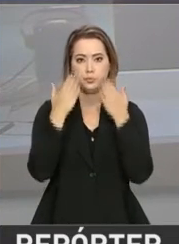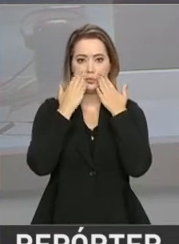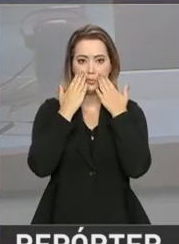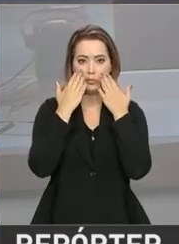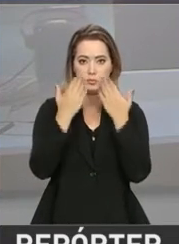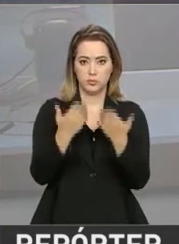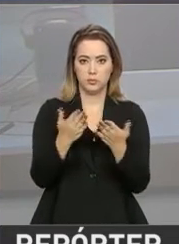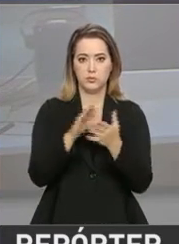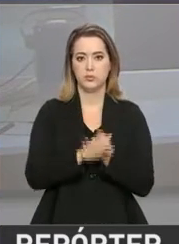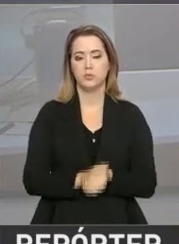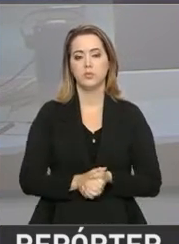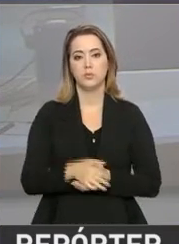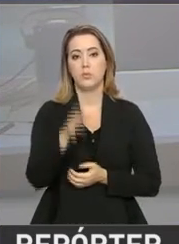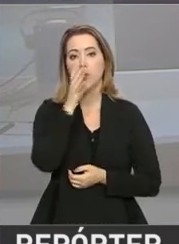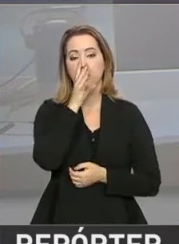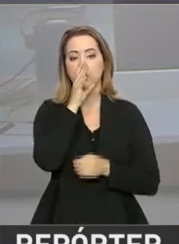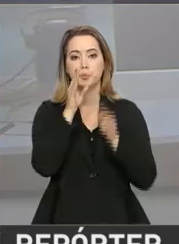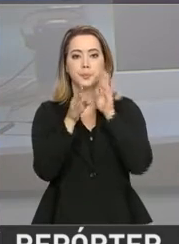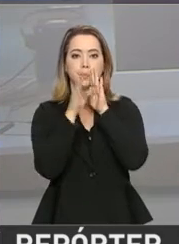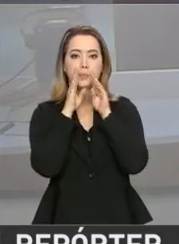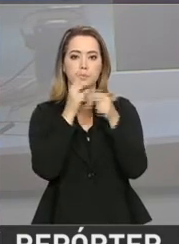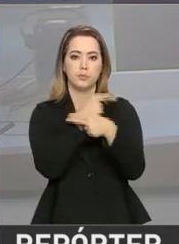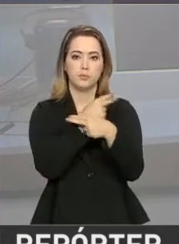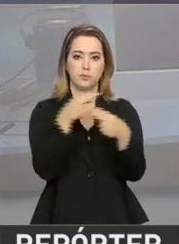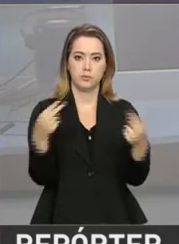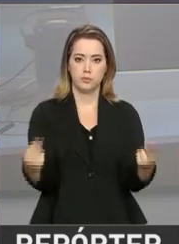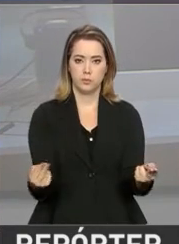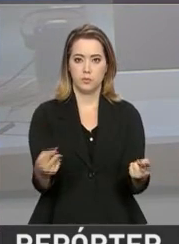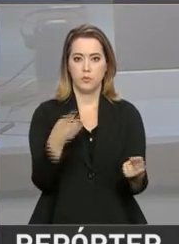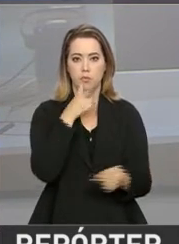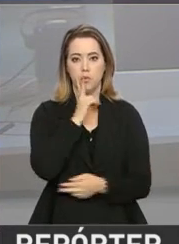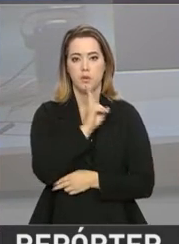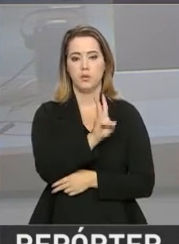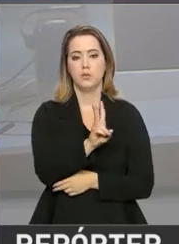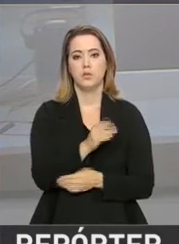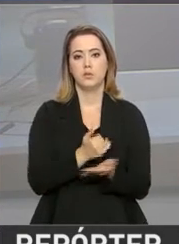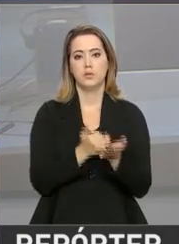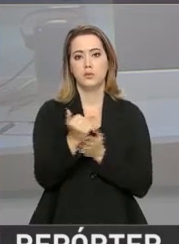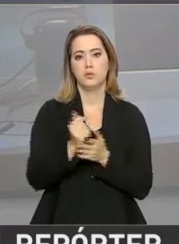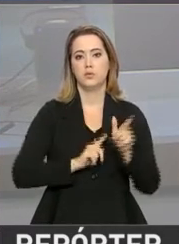na próxima edição. Acompanhe também as novidades pelas nossas redes sociais